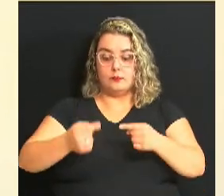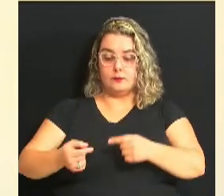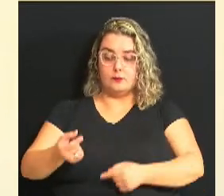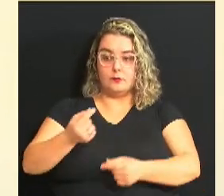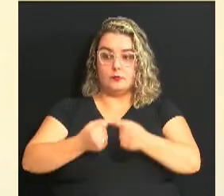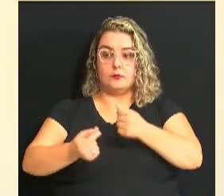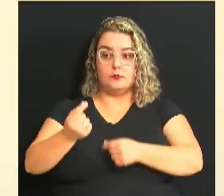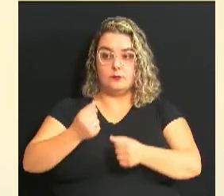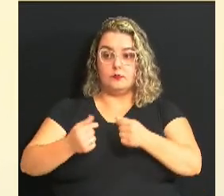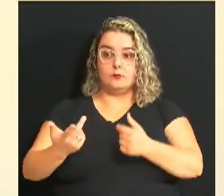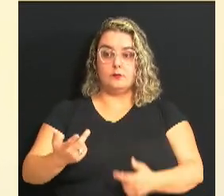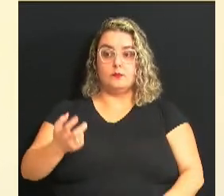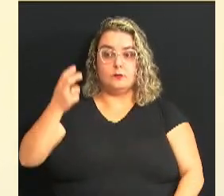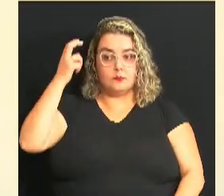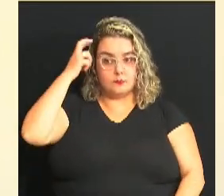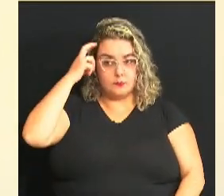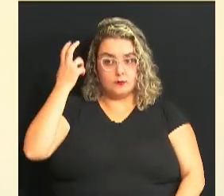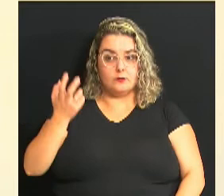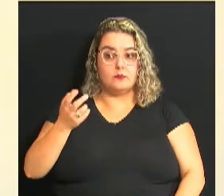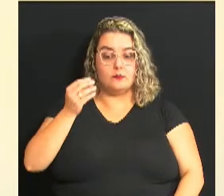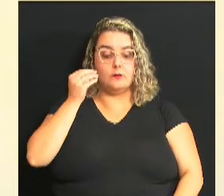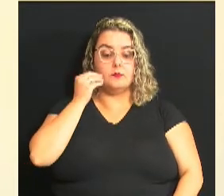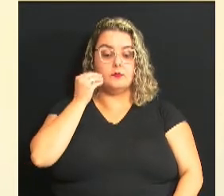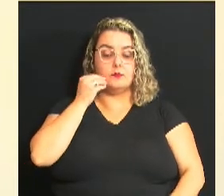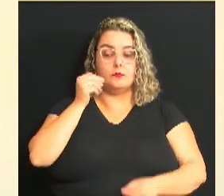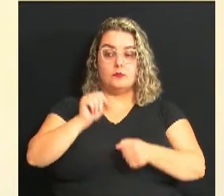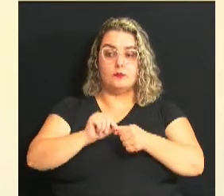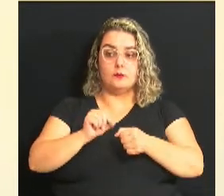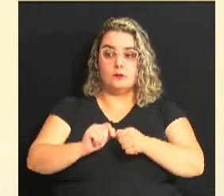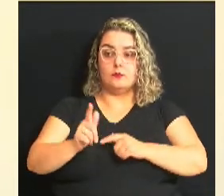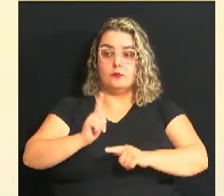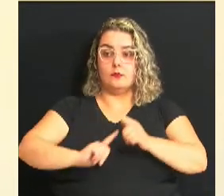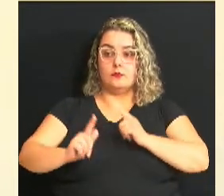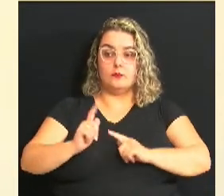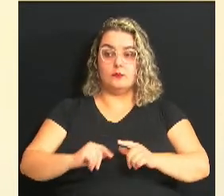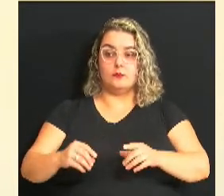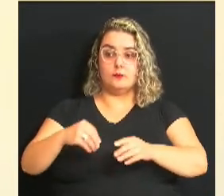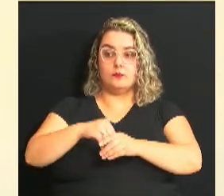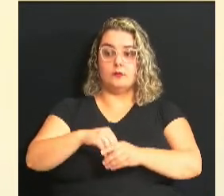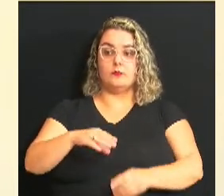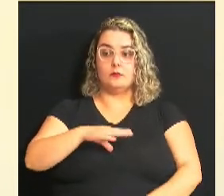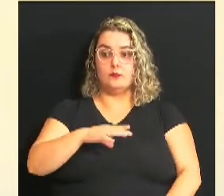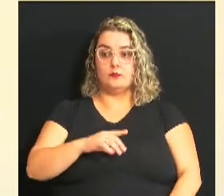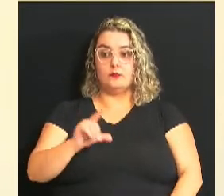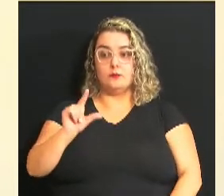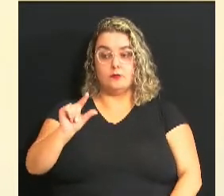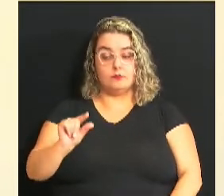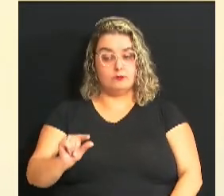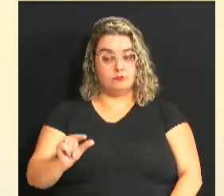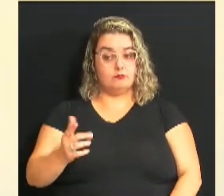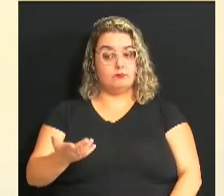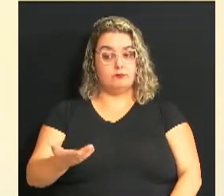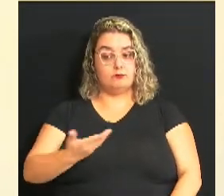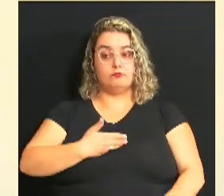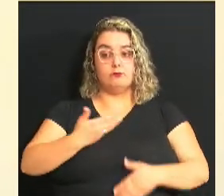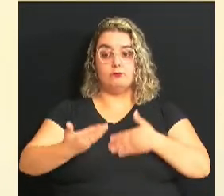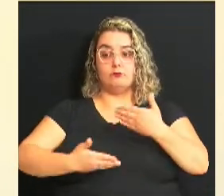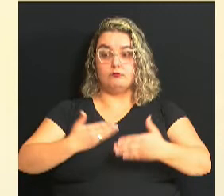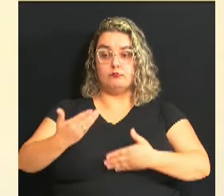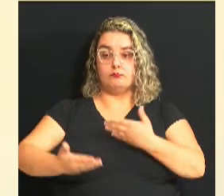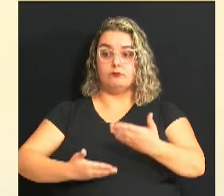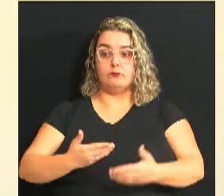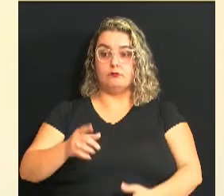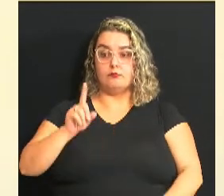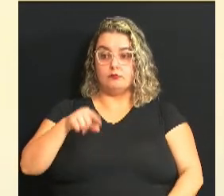cultura tenta fazer essa gestão com um orçamento dentro da cidade que é mínimo, servidores é um problema